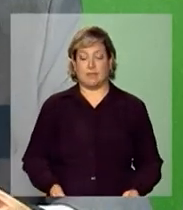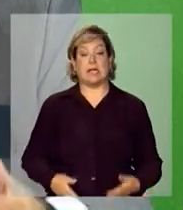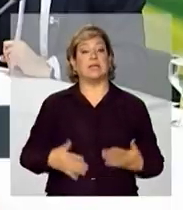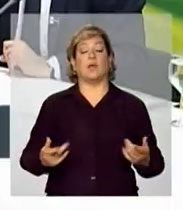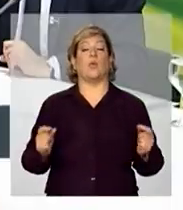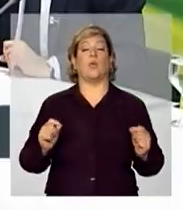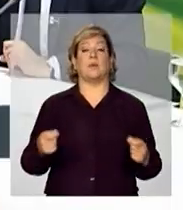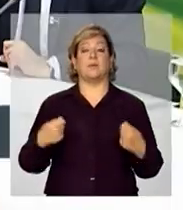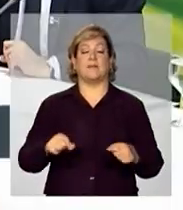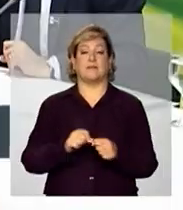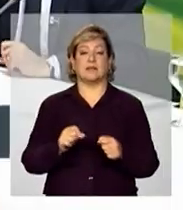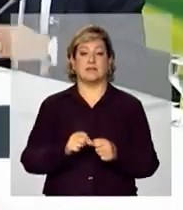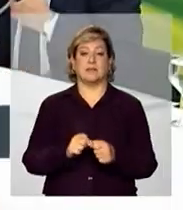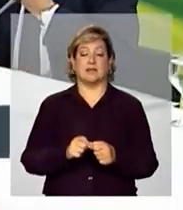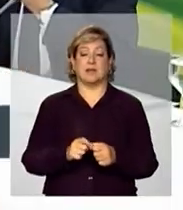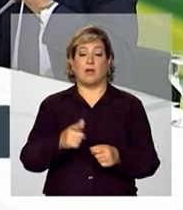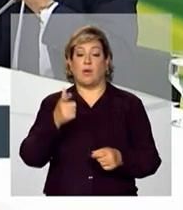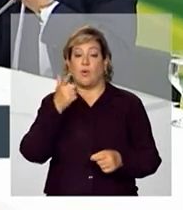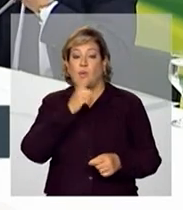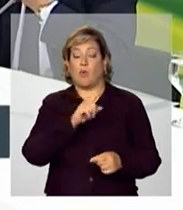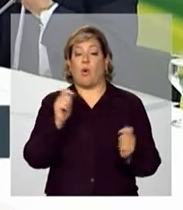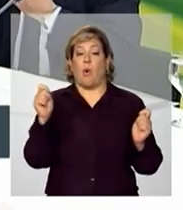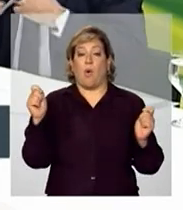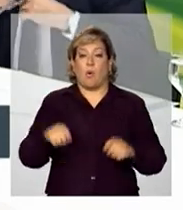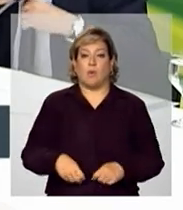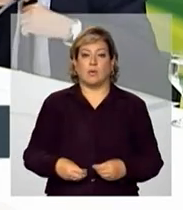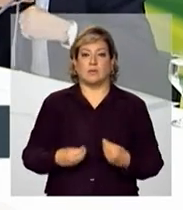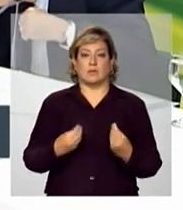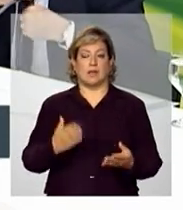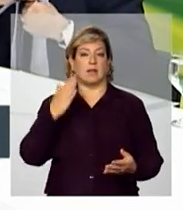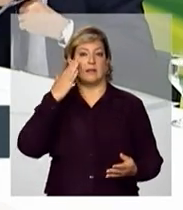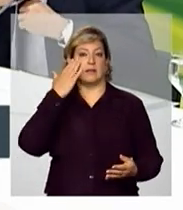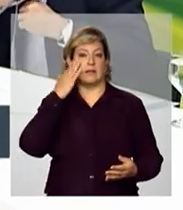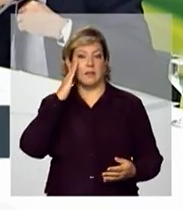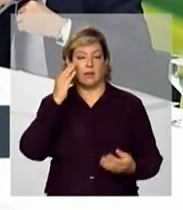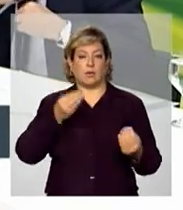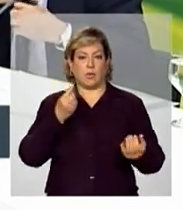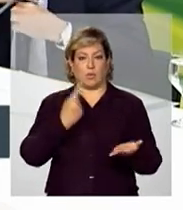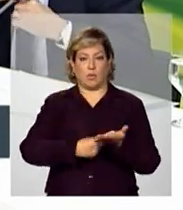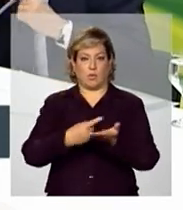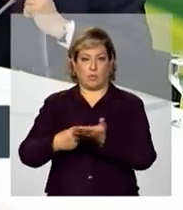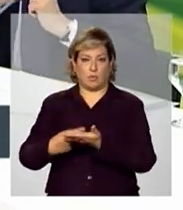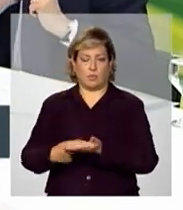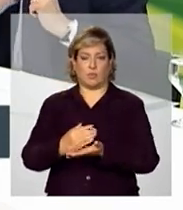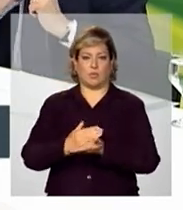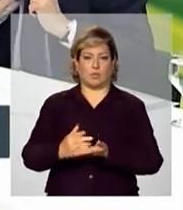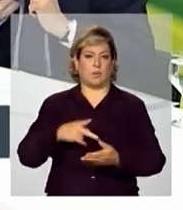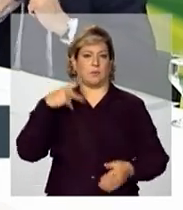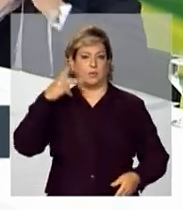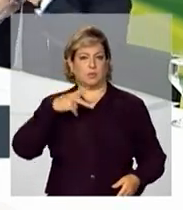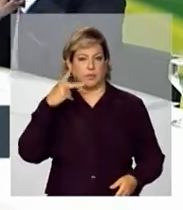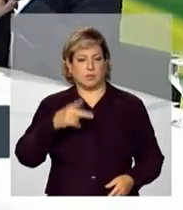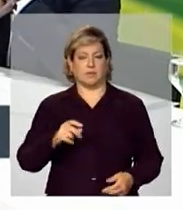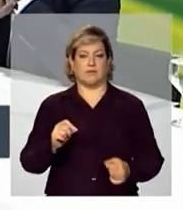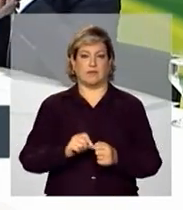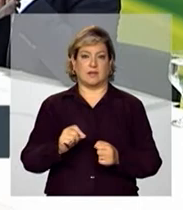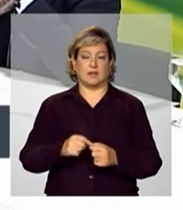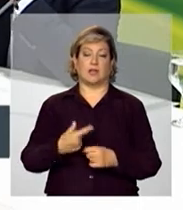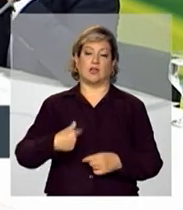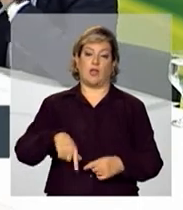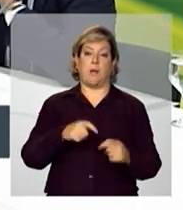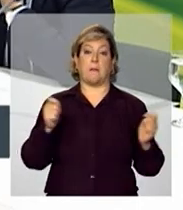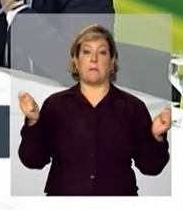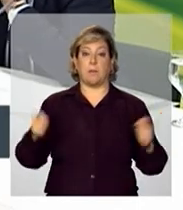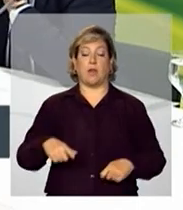nós temos que fazer criar condições através de um entendimento de uma pactuação de iniciativas de políticas para que nós